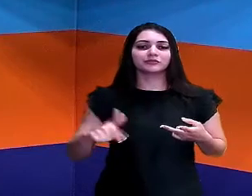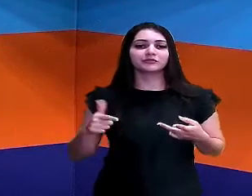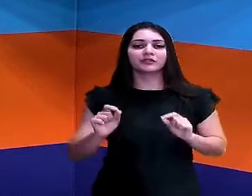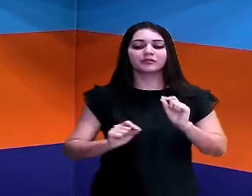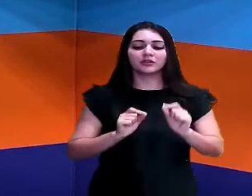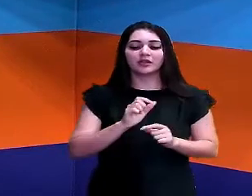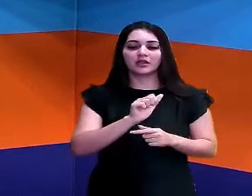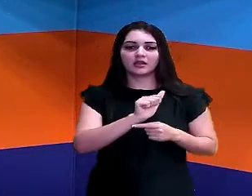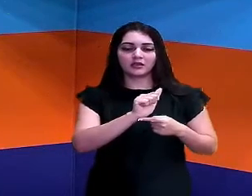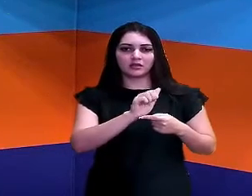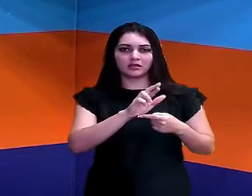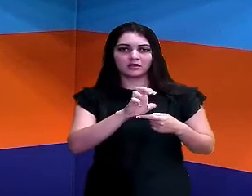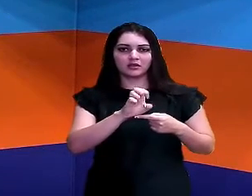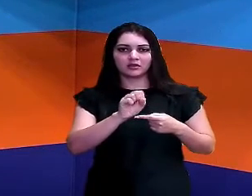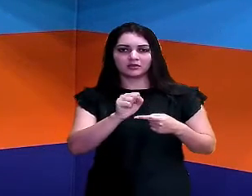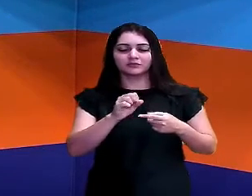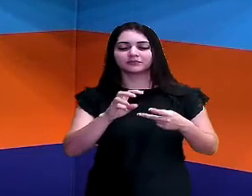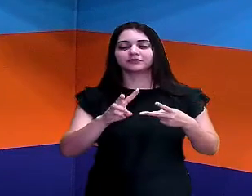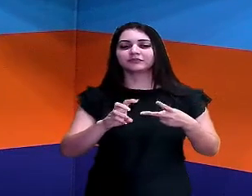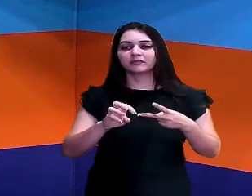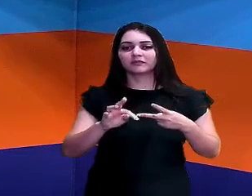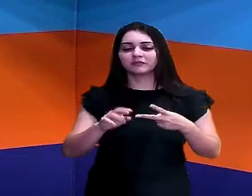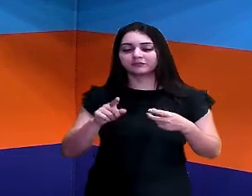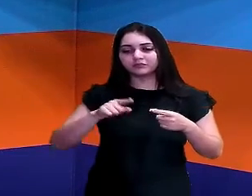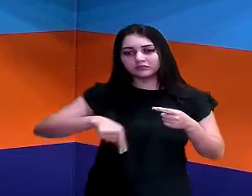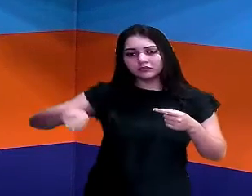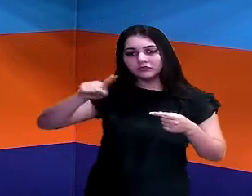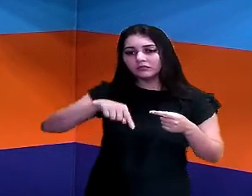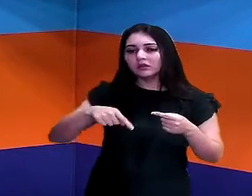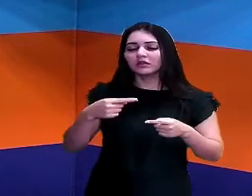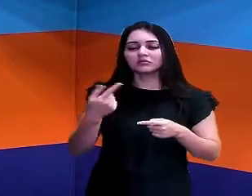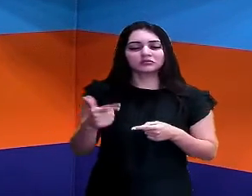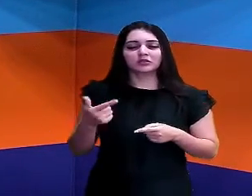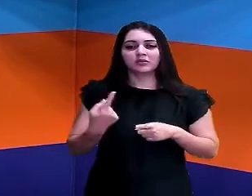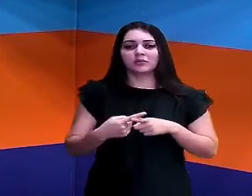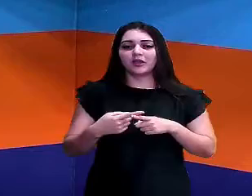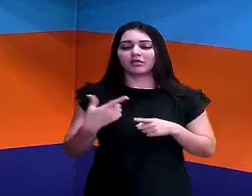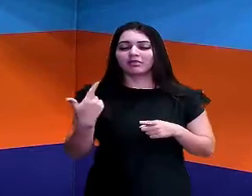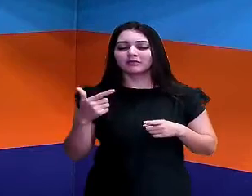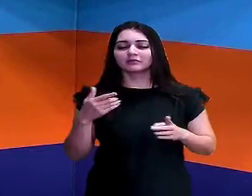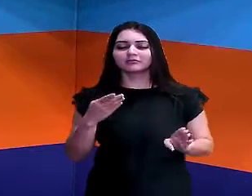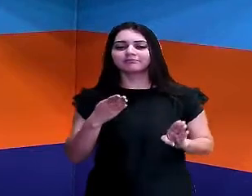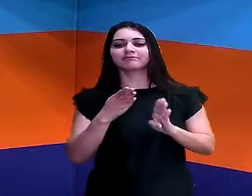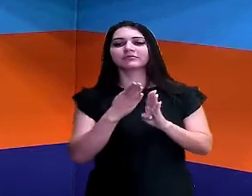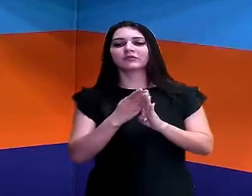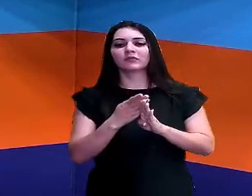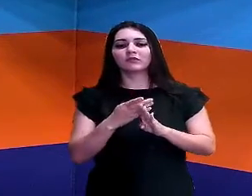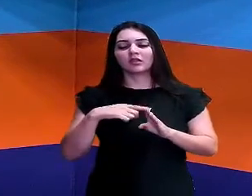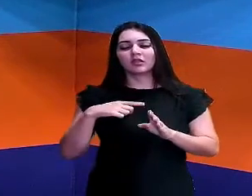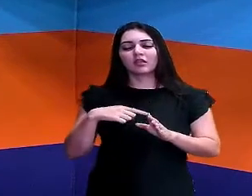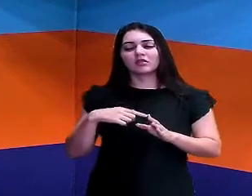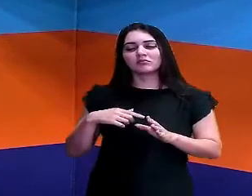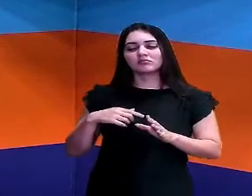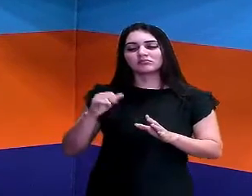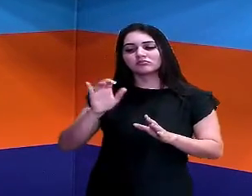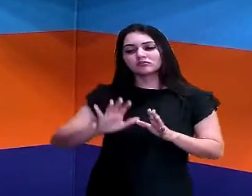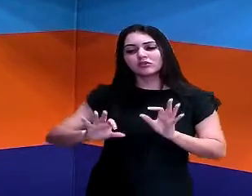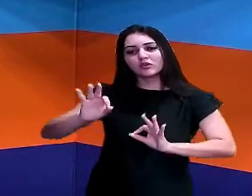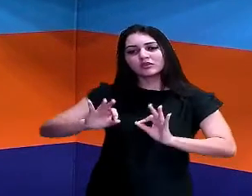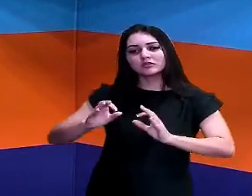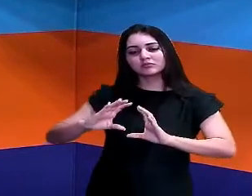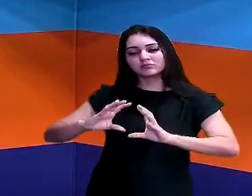vértices no círculo, né? Porque ele não tem encontros, né? Ele é um corpo redondo.